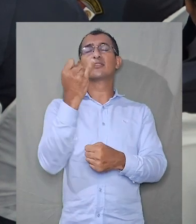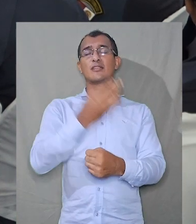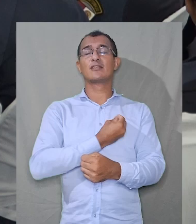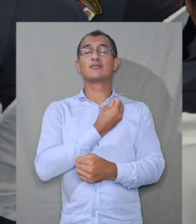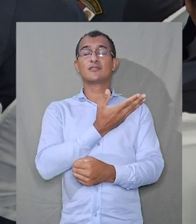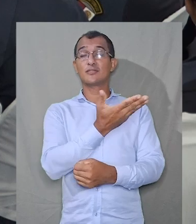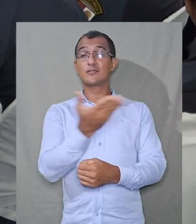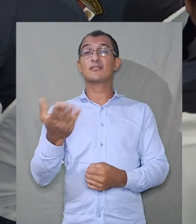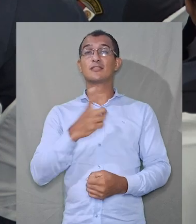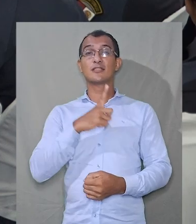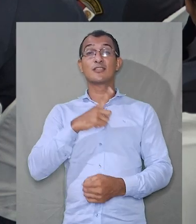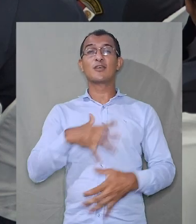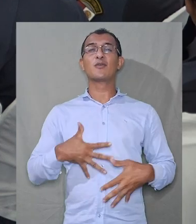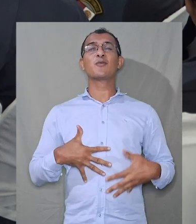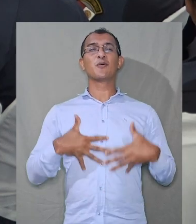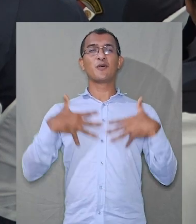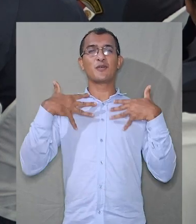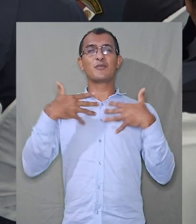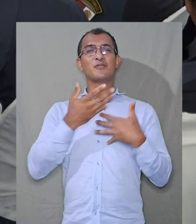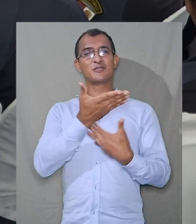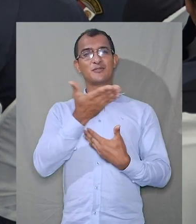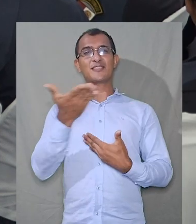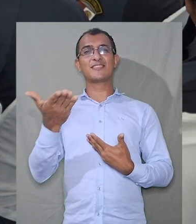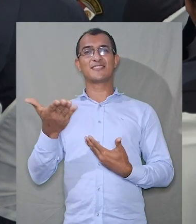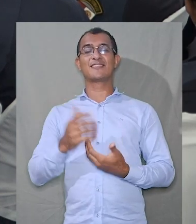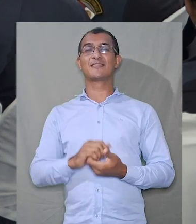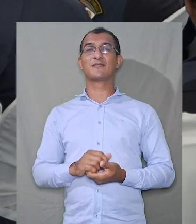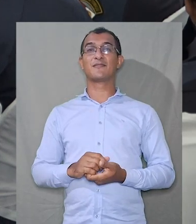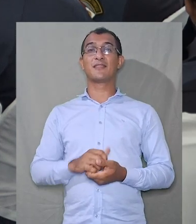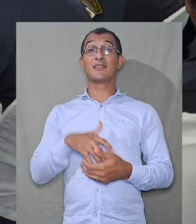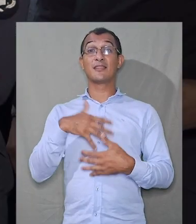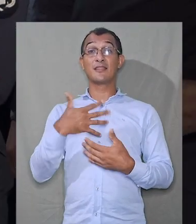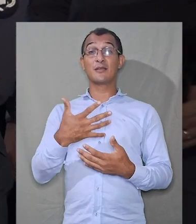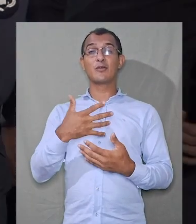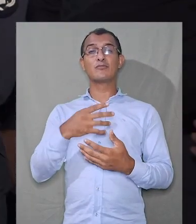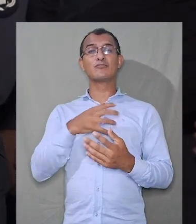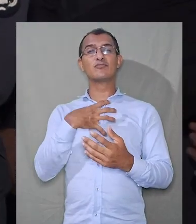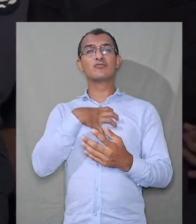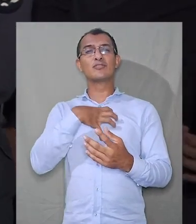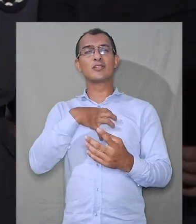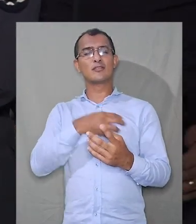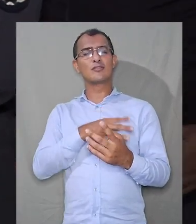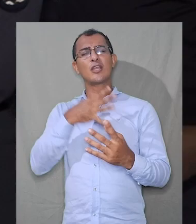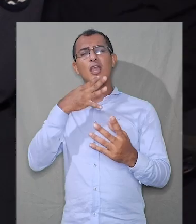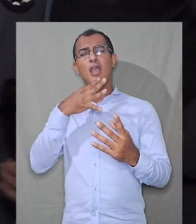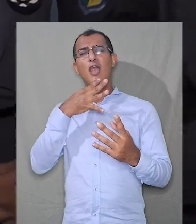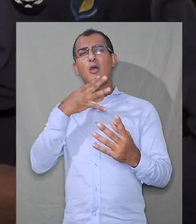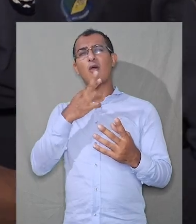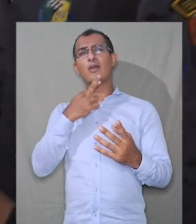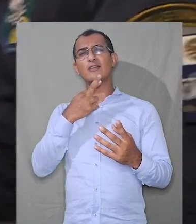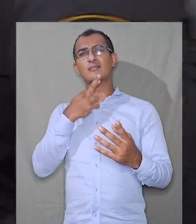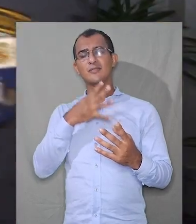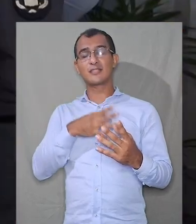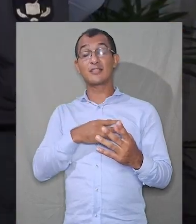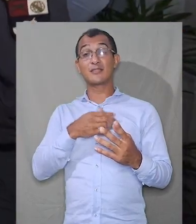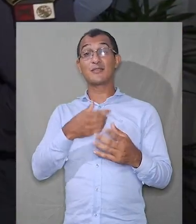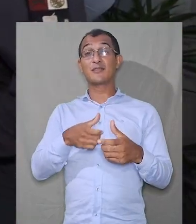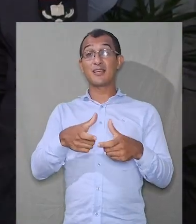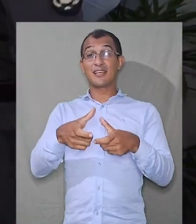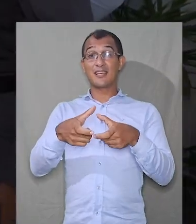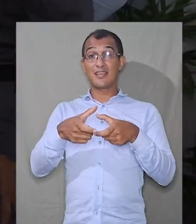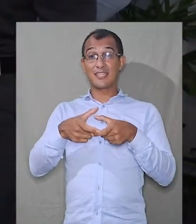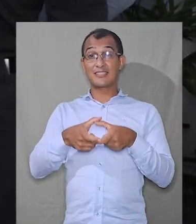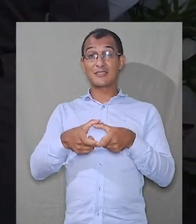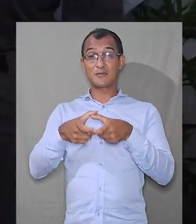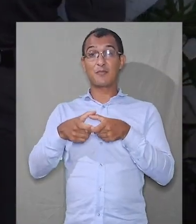o quanto é importante na vida de vocês. Eu tenho muito orgulho de vocês. Como forma de reconhecimento, Virgínia Mendes recebeu